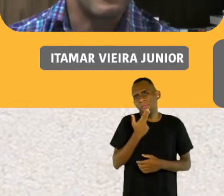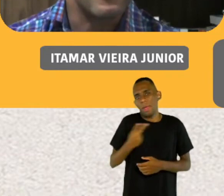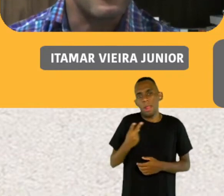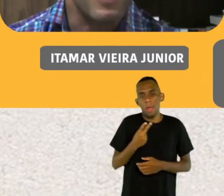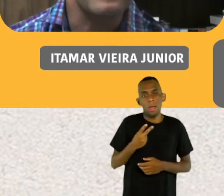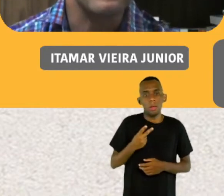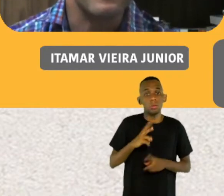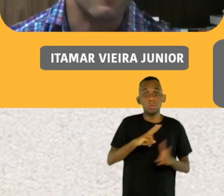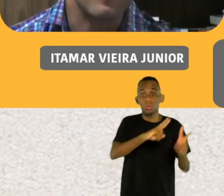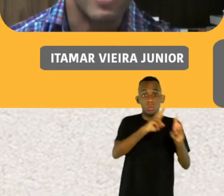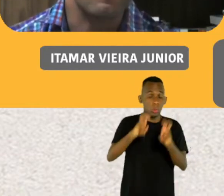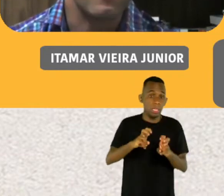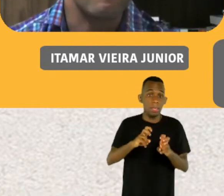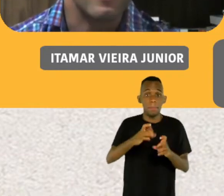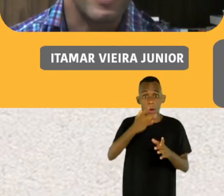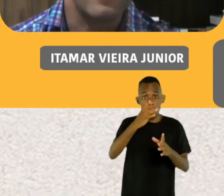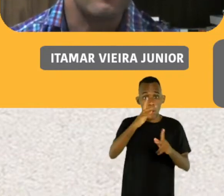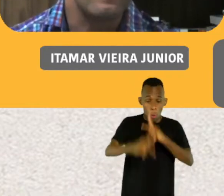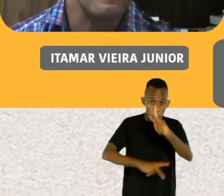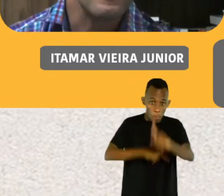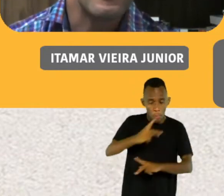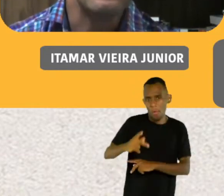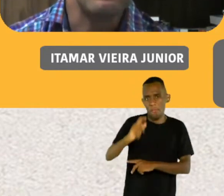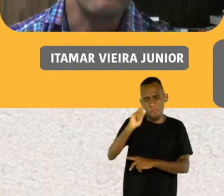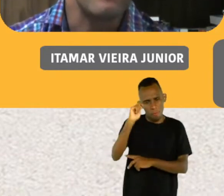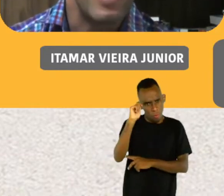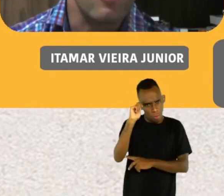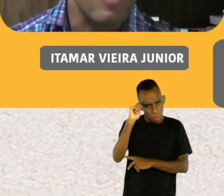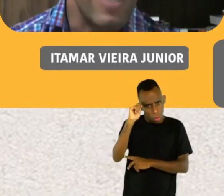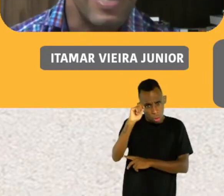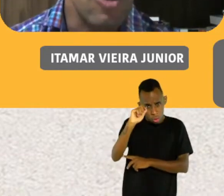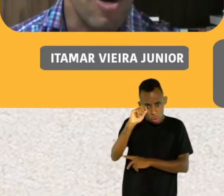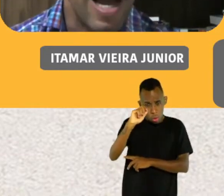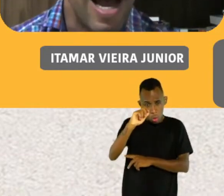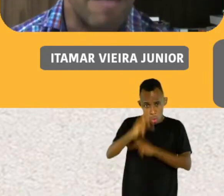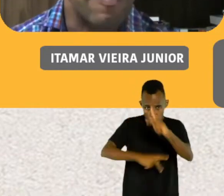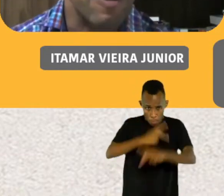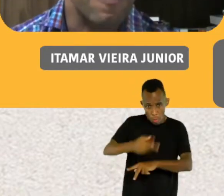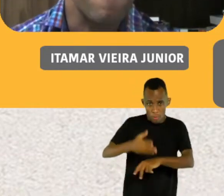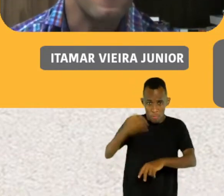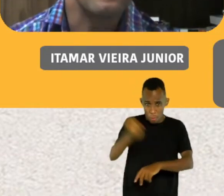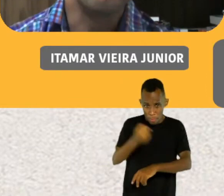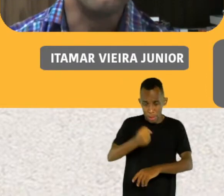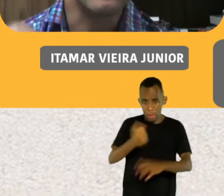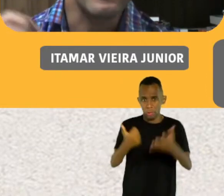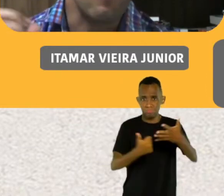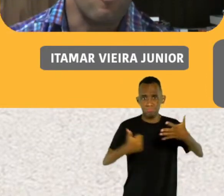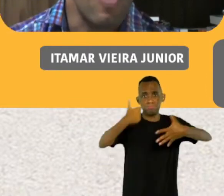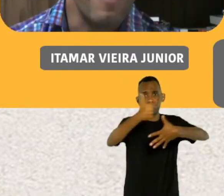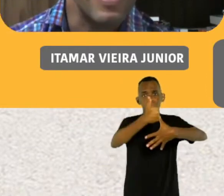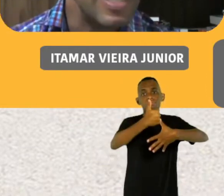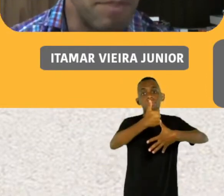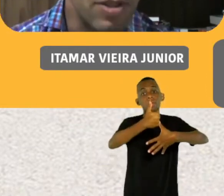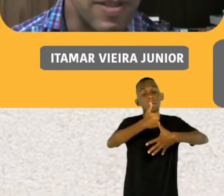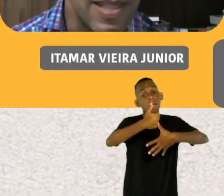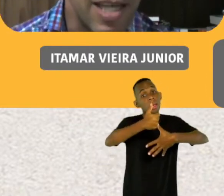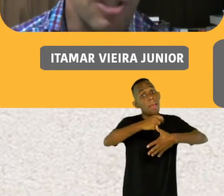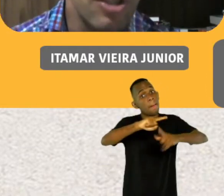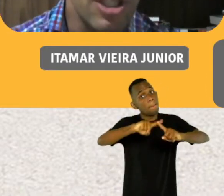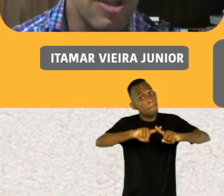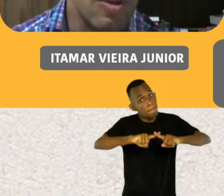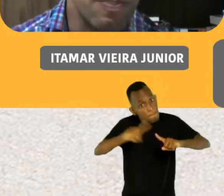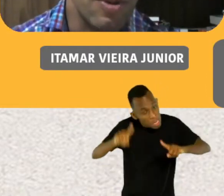branquitude tenha esse lugar de privilégio, esse privilégio não é intocável, porque em algum momento ele pode